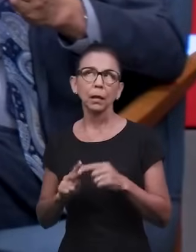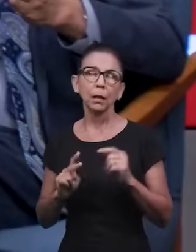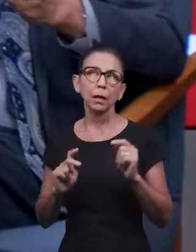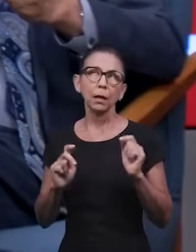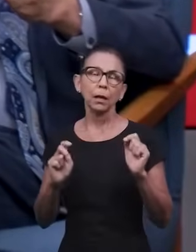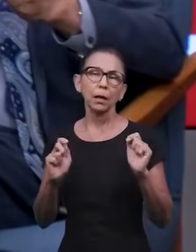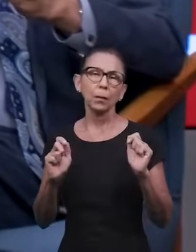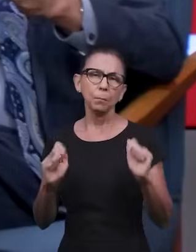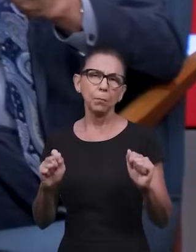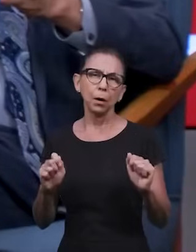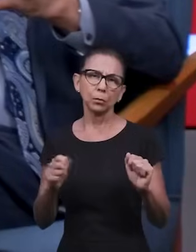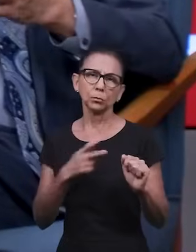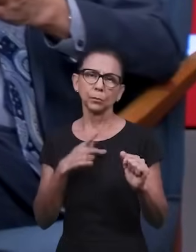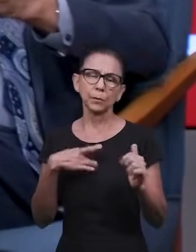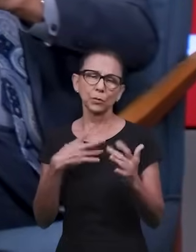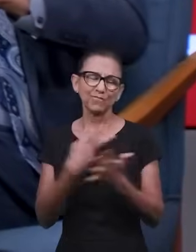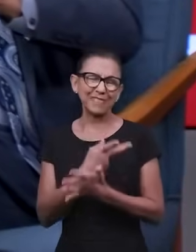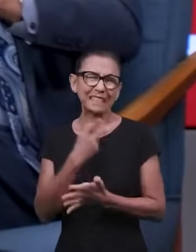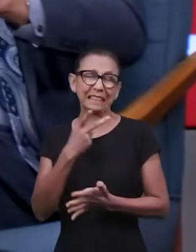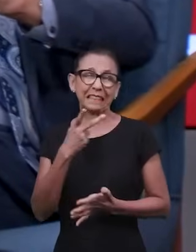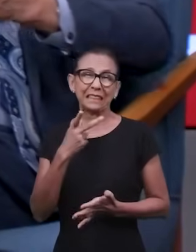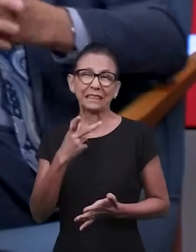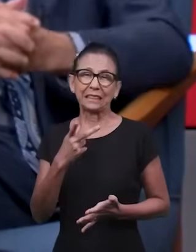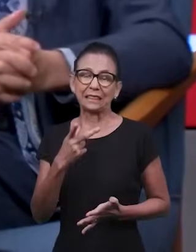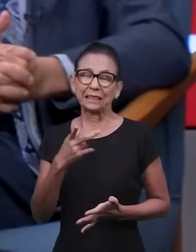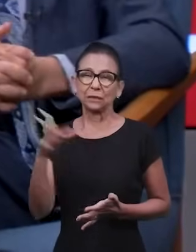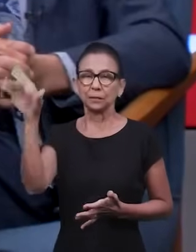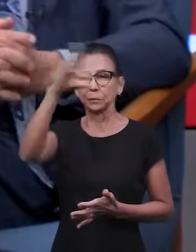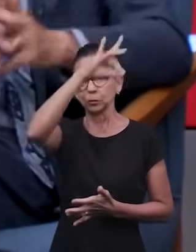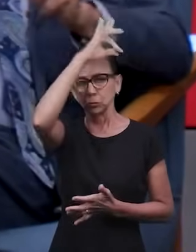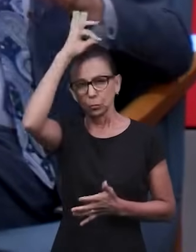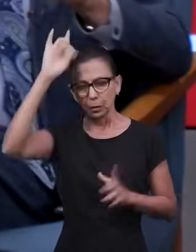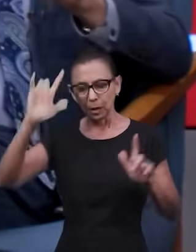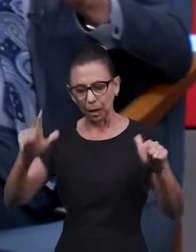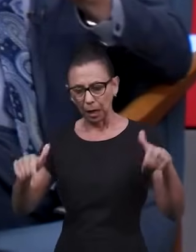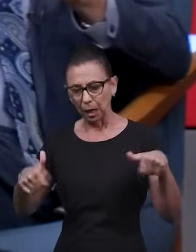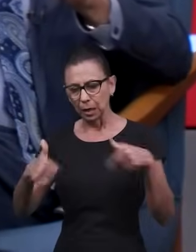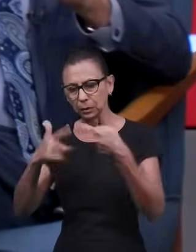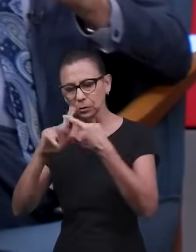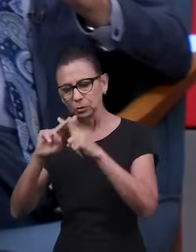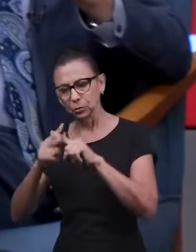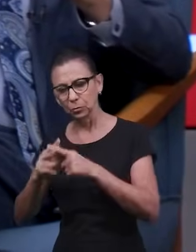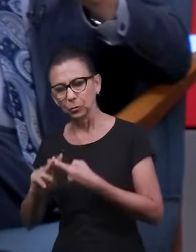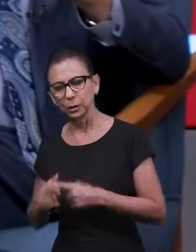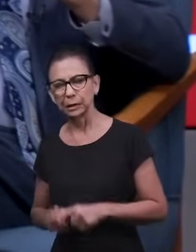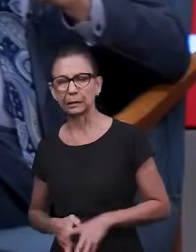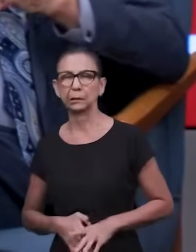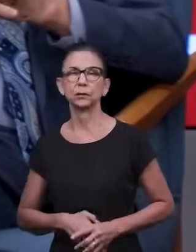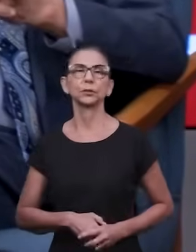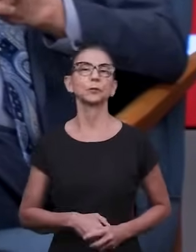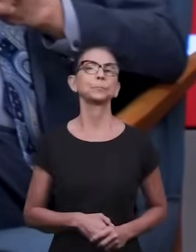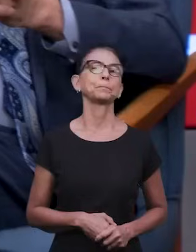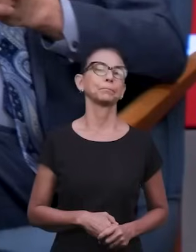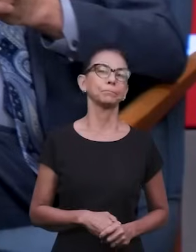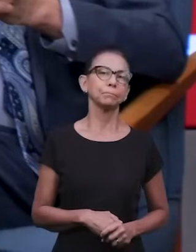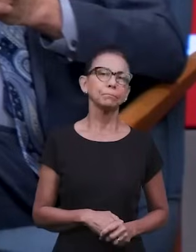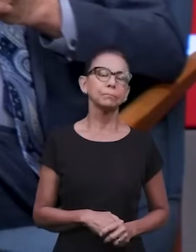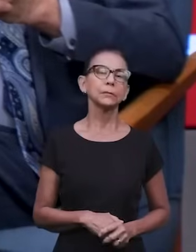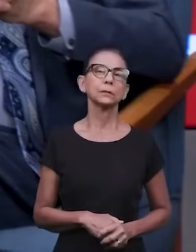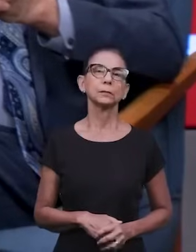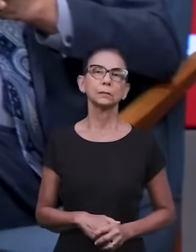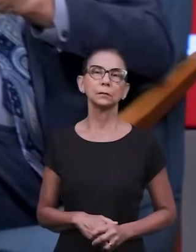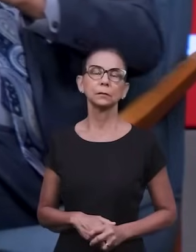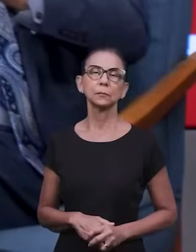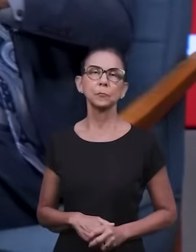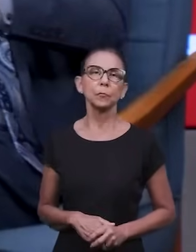um equívoco aqui pode mas o espírito santo vem corrige Não há não fica sem correção